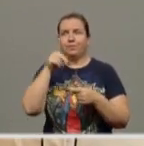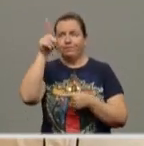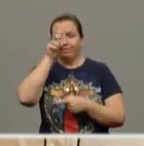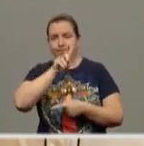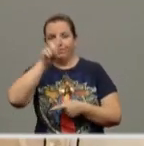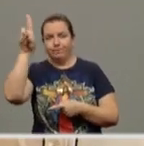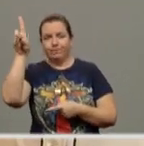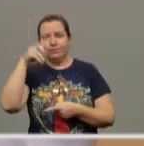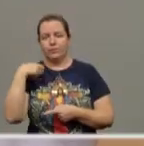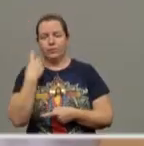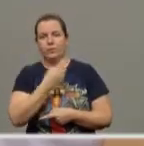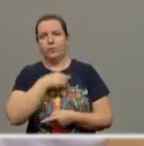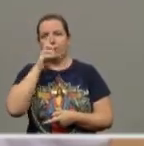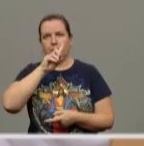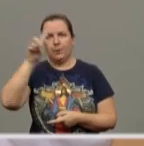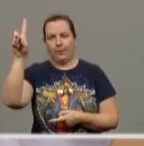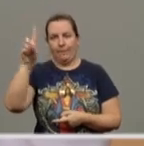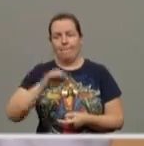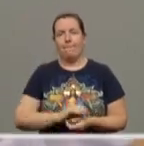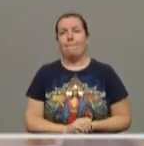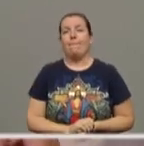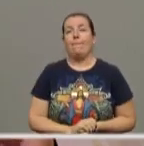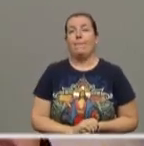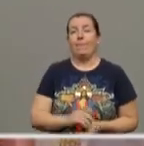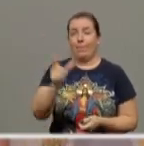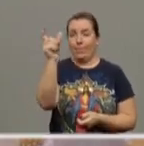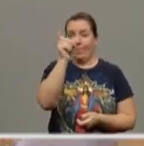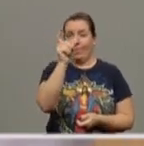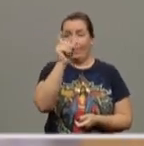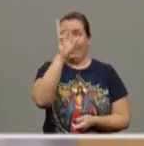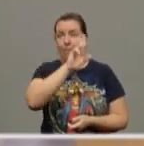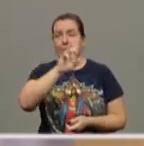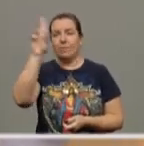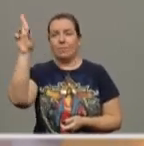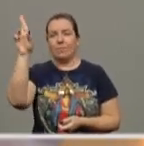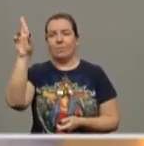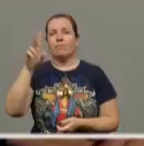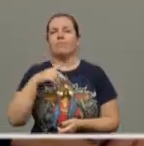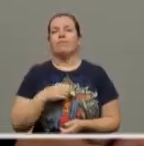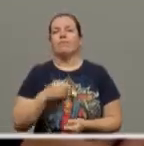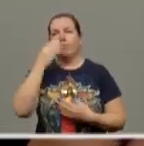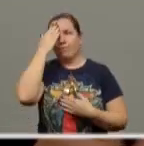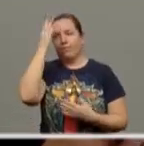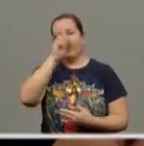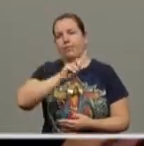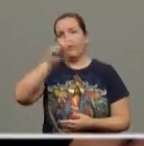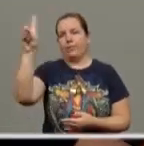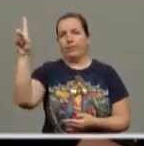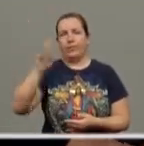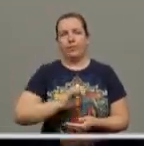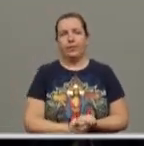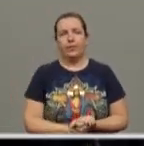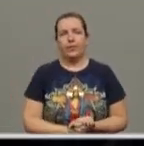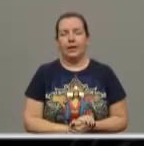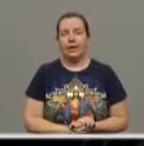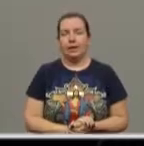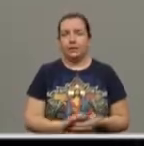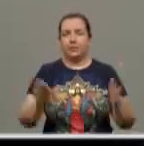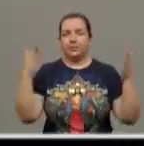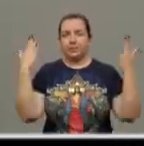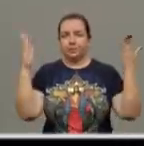é o nosso Deus. Palavra do Senhor para nós. Vamos aplaudir esta